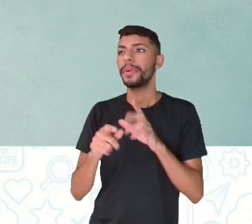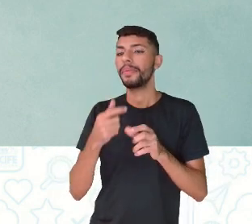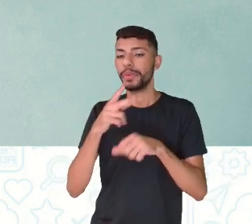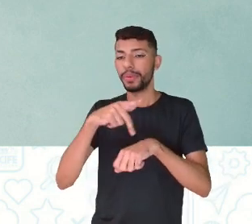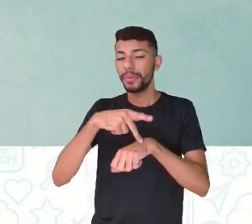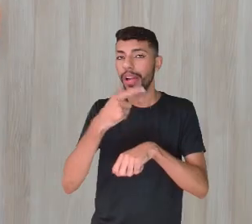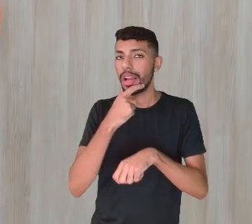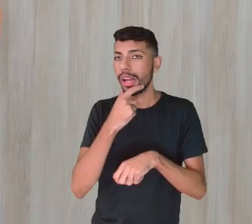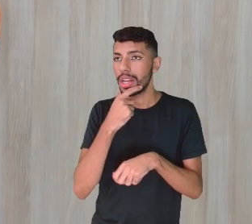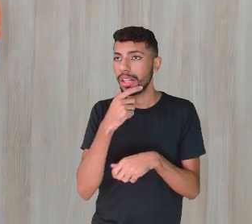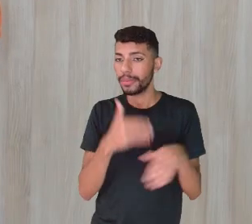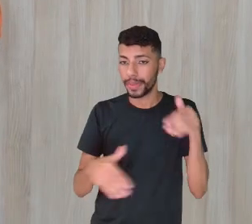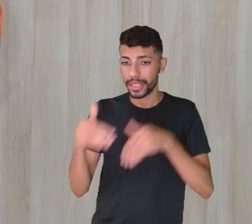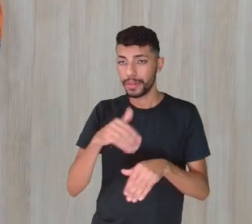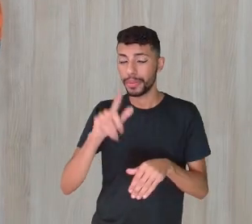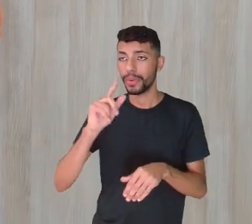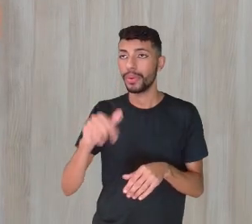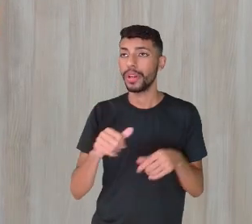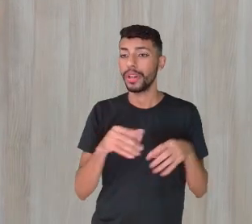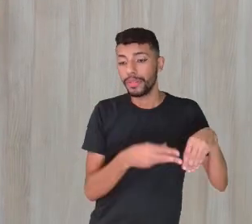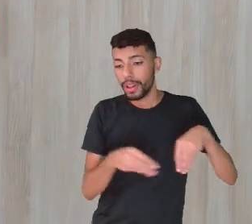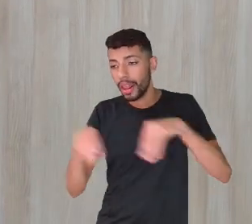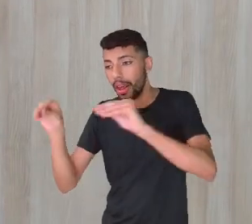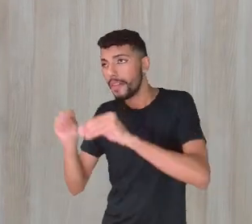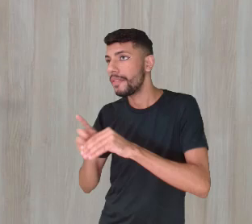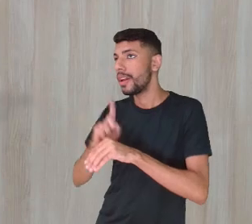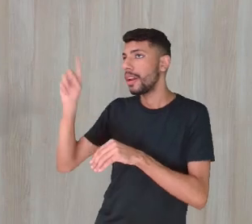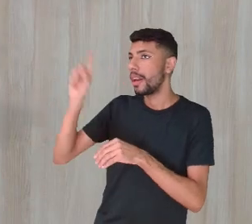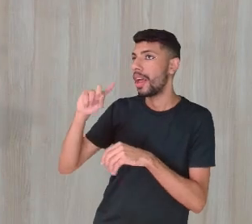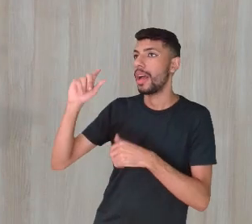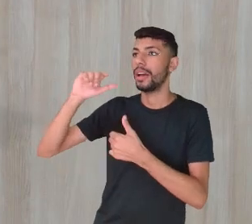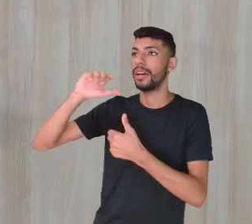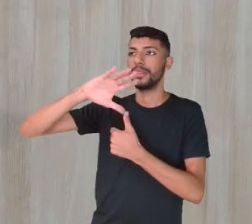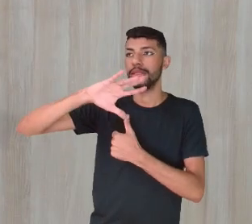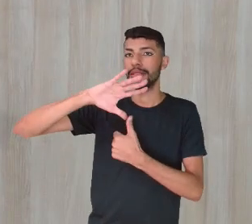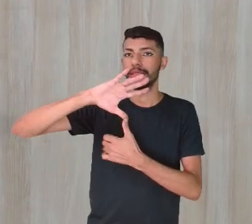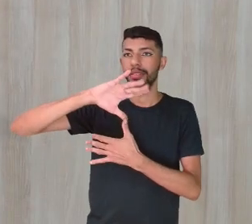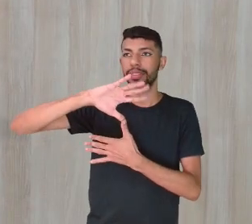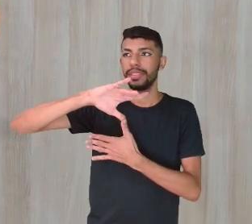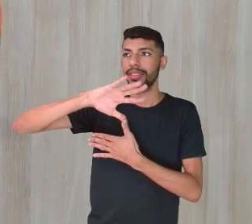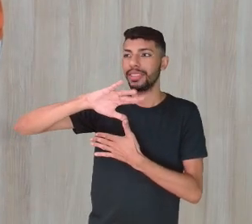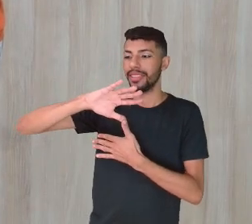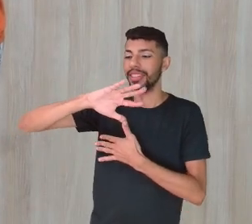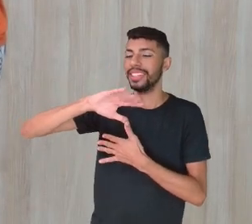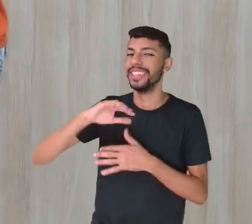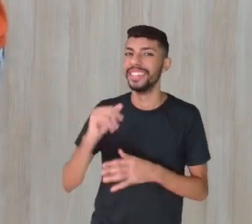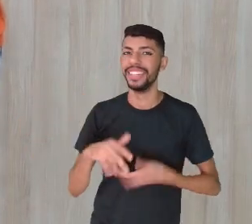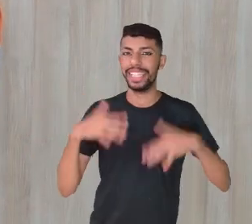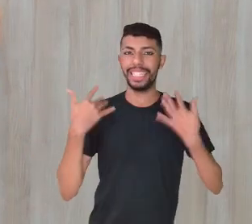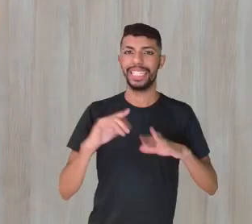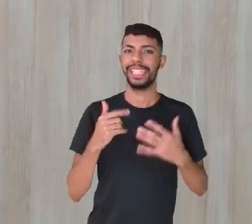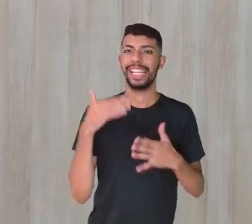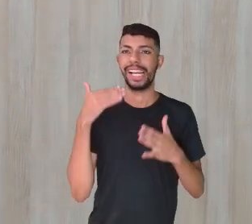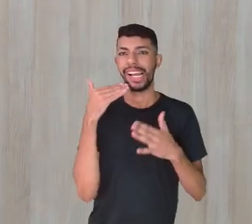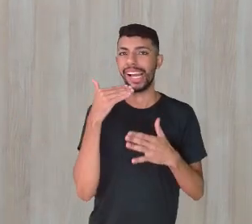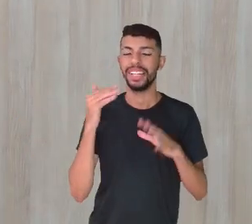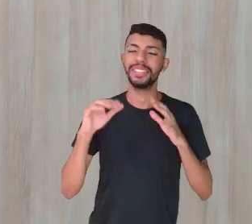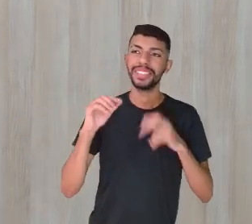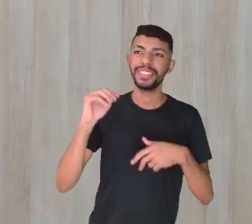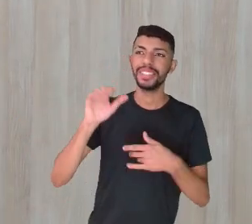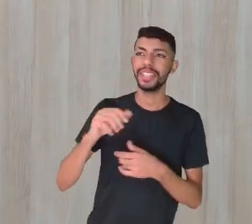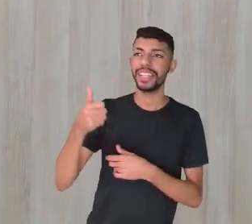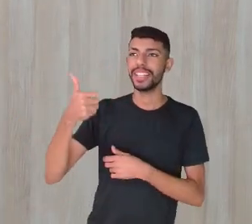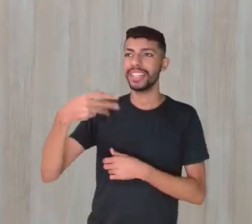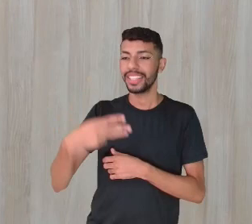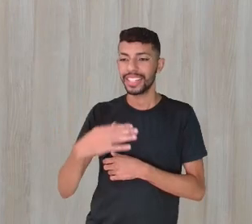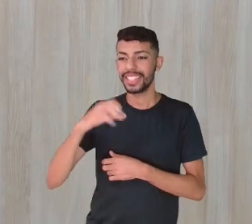se envolveu, foram levados eita, eu tô ruim hoje, para as 13